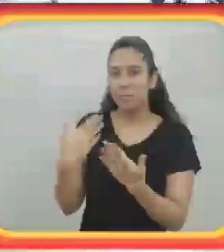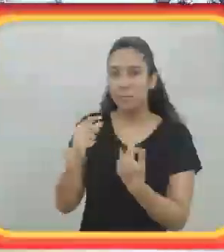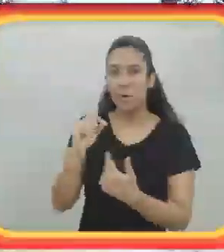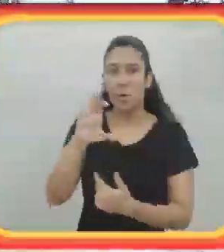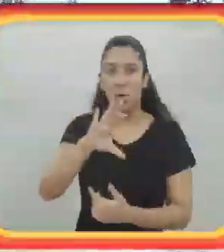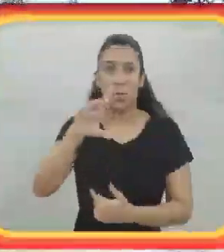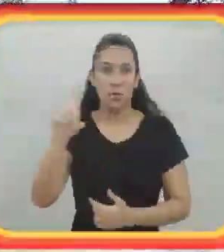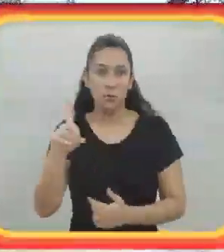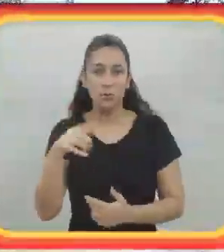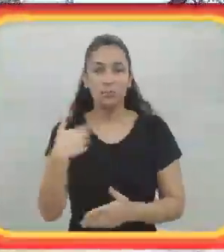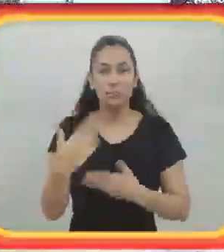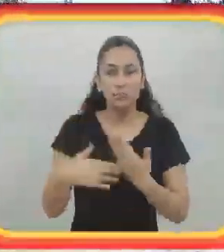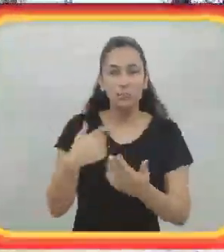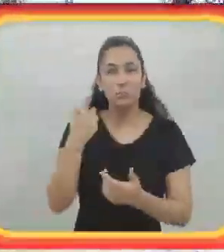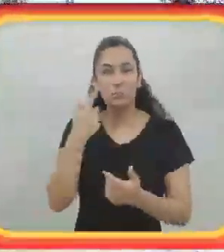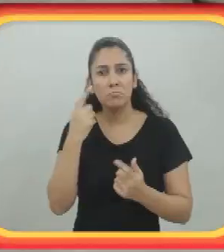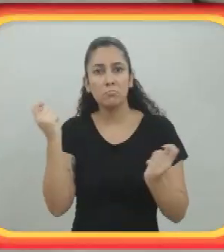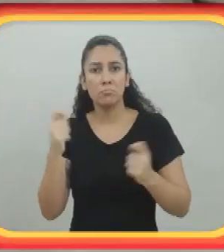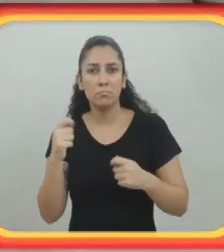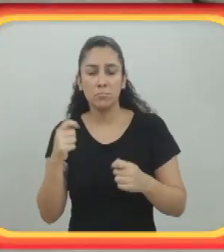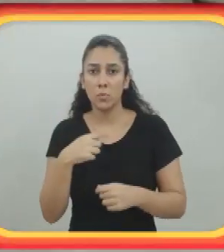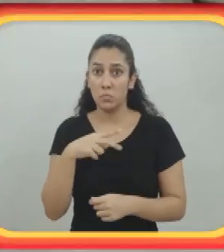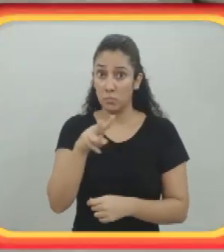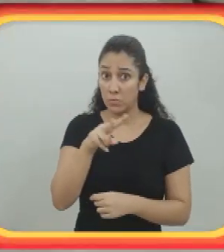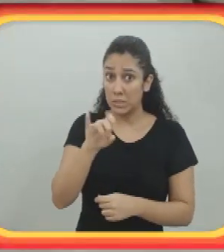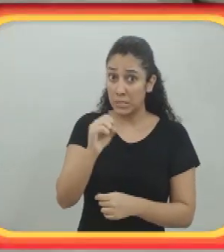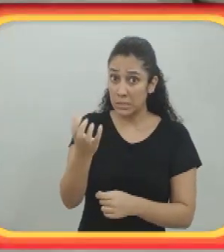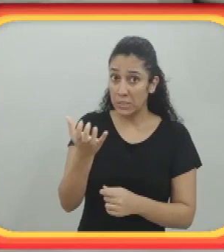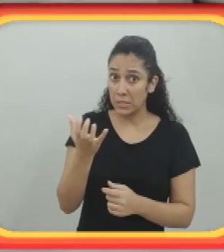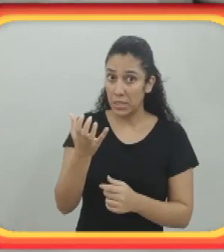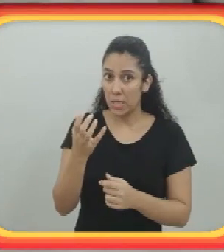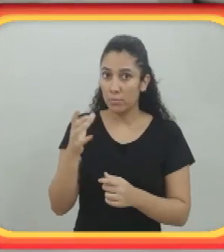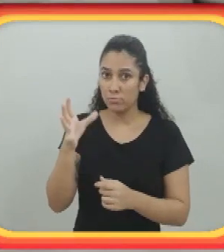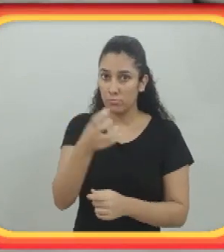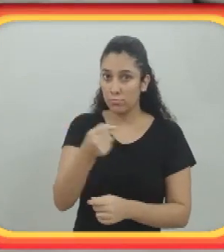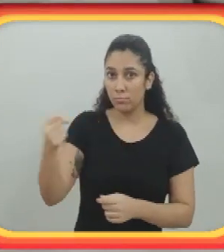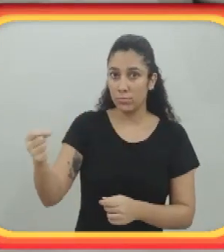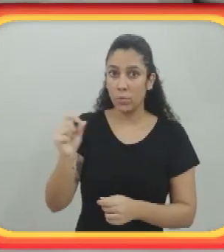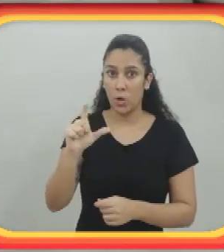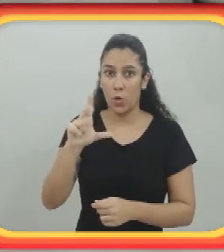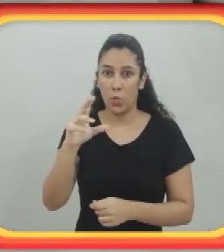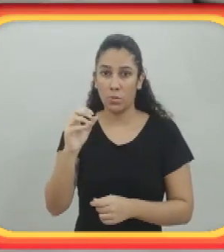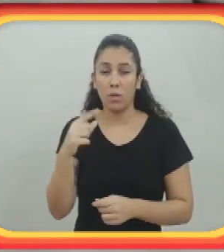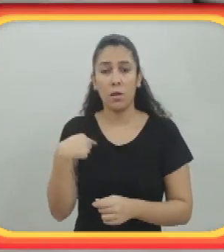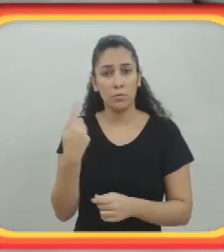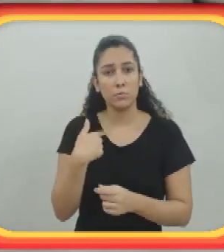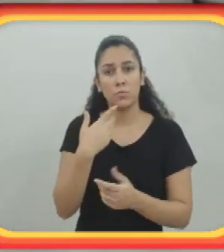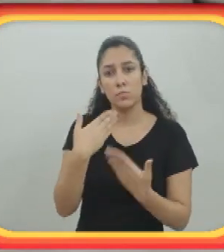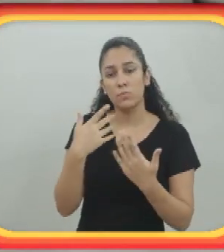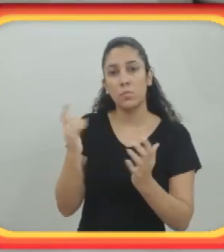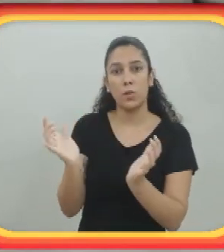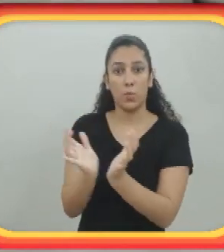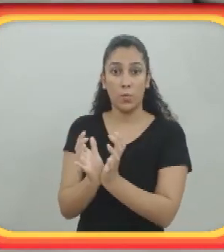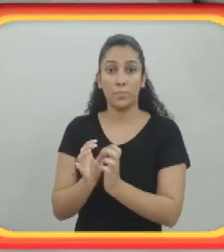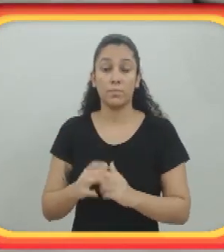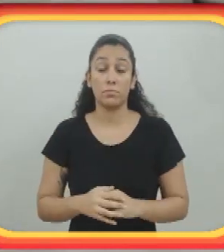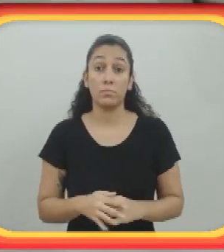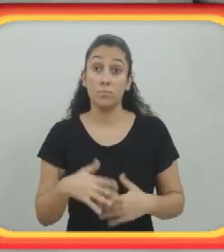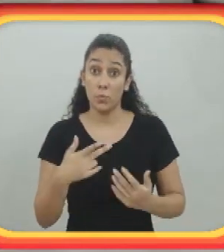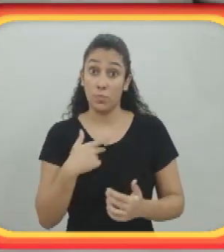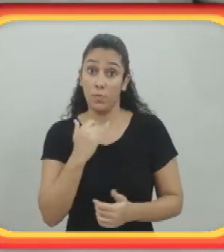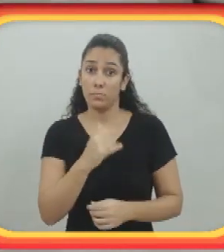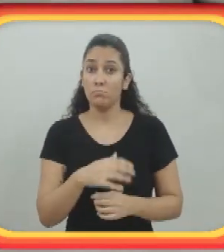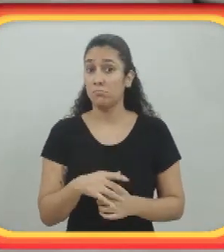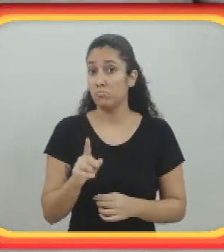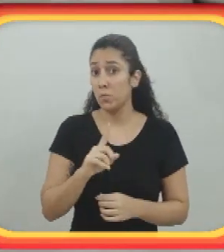15 e o Enzo, de 7. Quando a gente entrou na faculdade, nós conversamos com o coordenador e